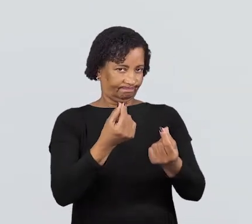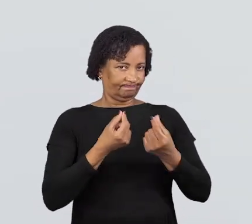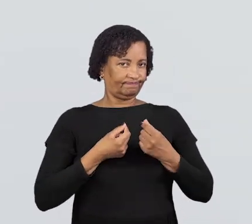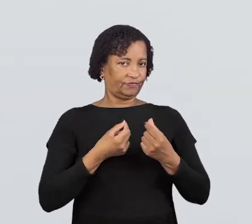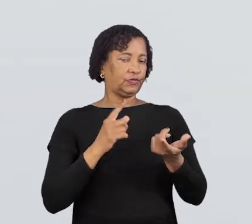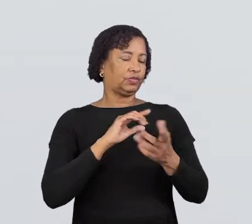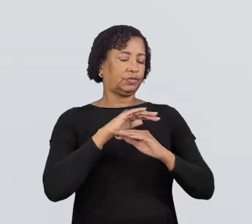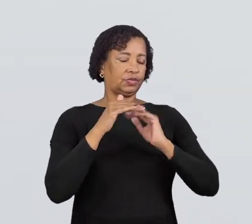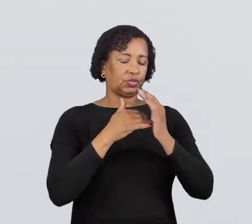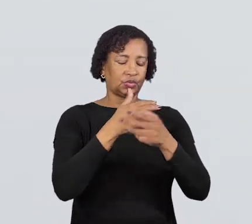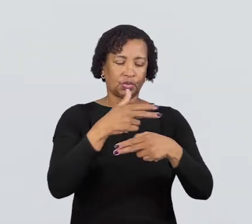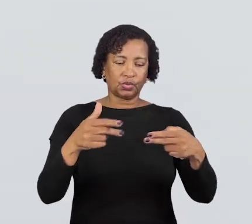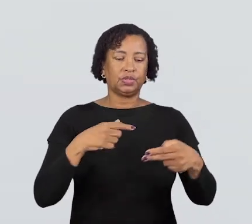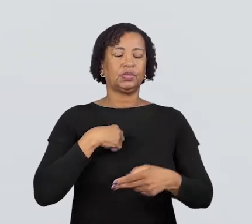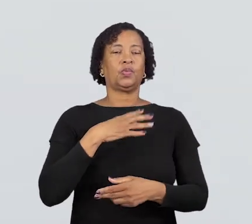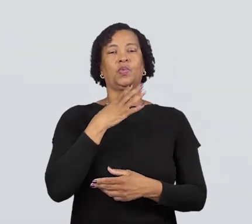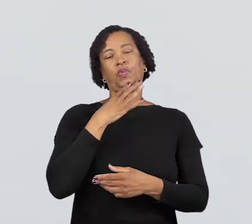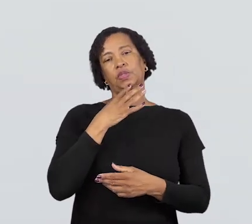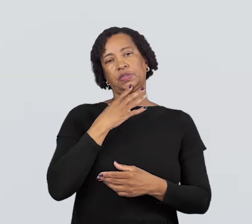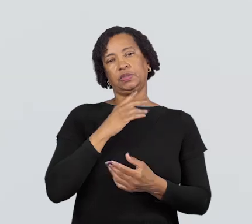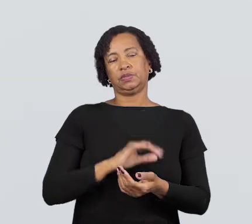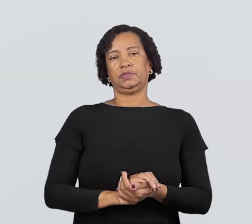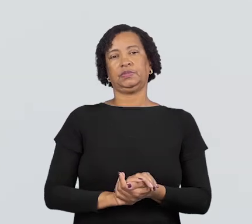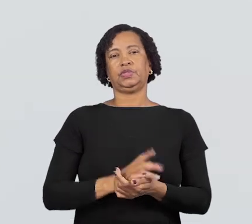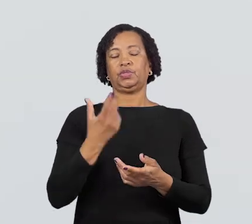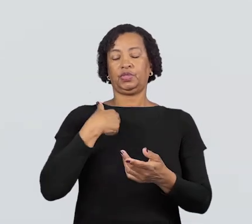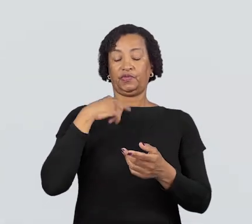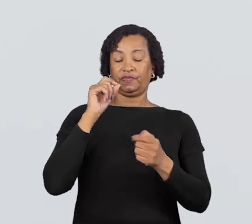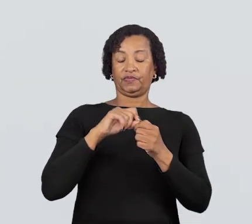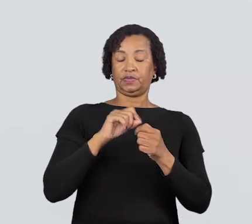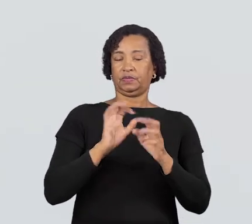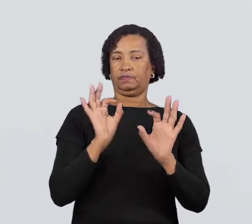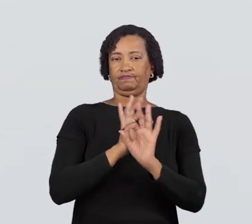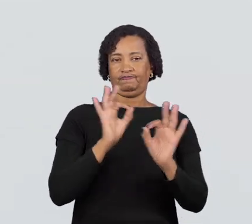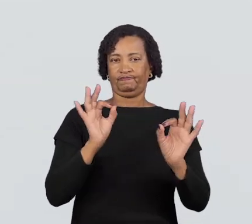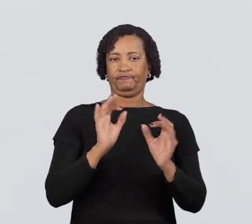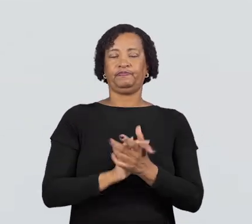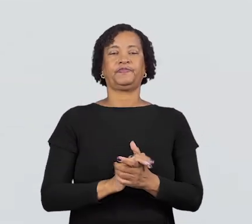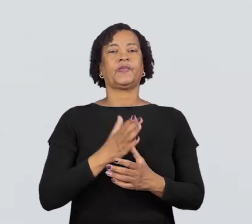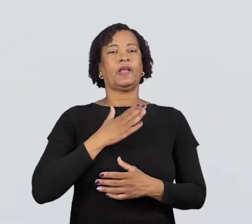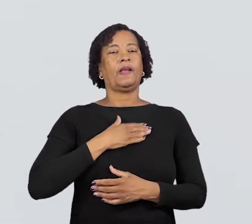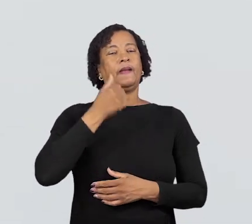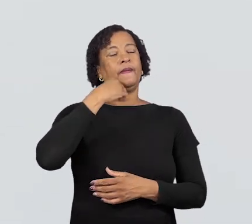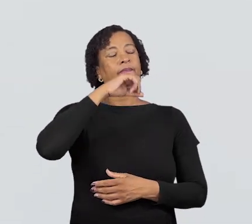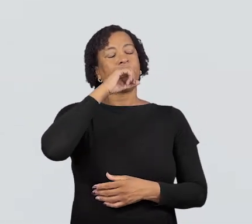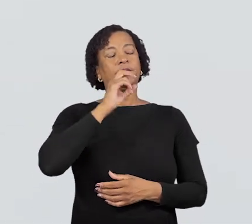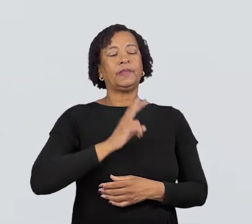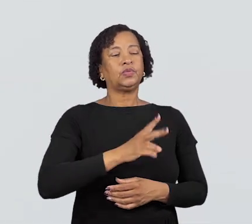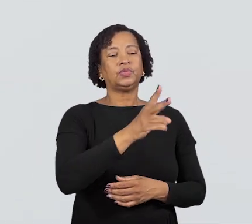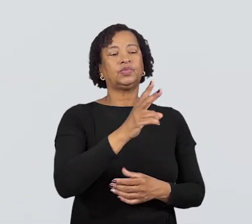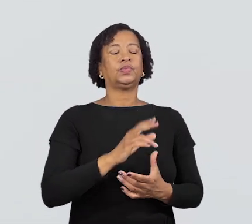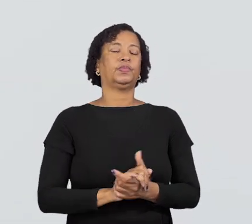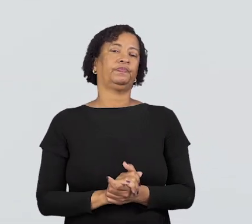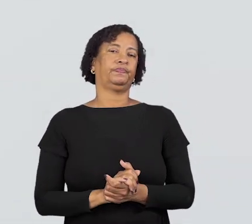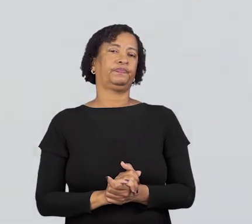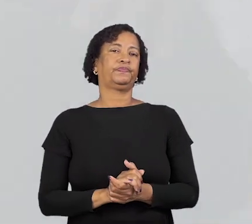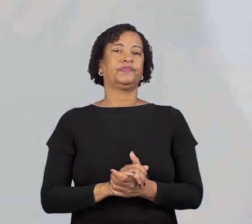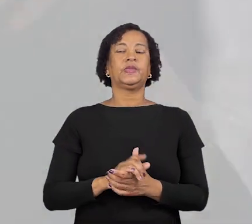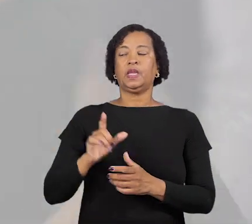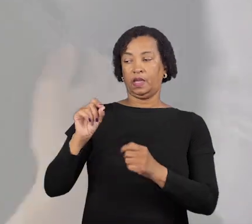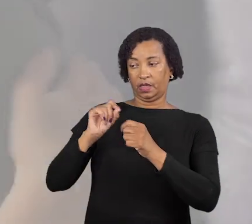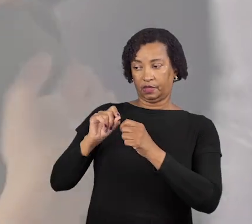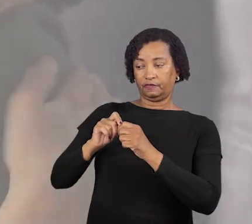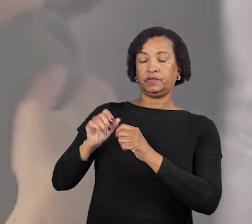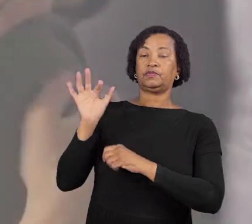que conhecesse, e não pelo que fizesse. Minha mãe continuou: "Sabe, ele